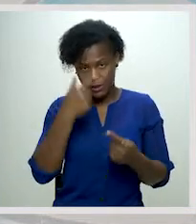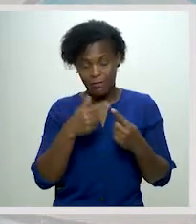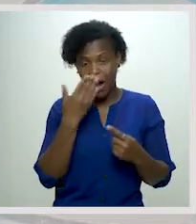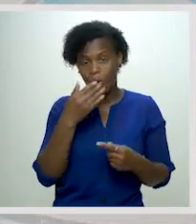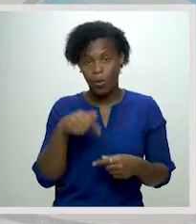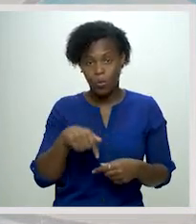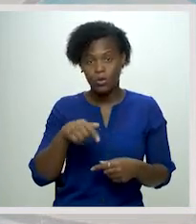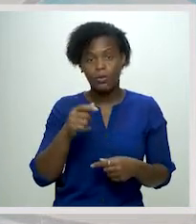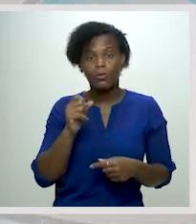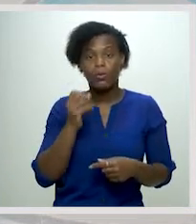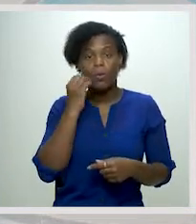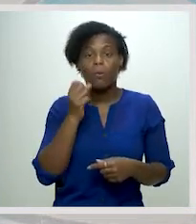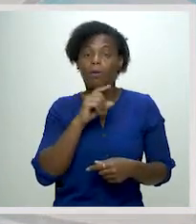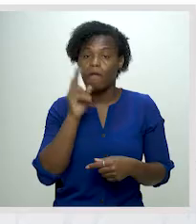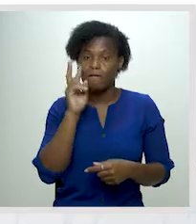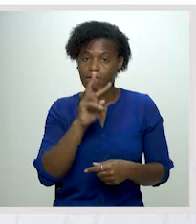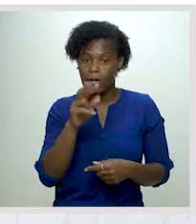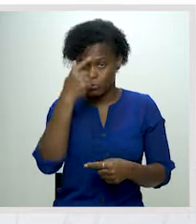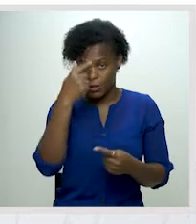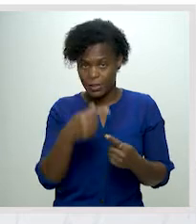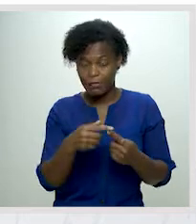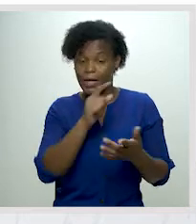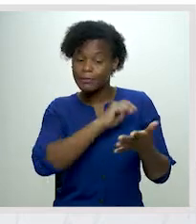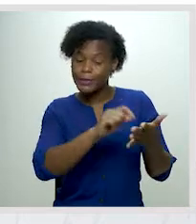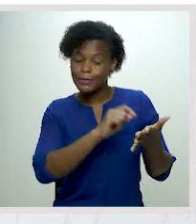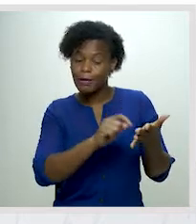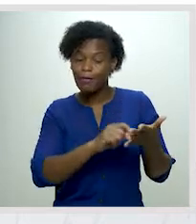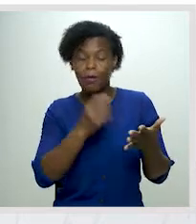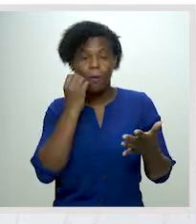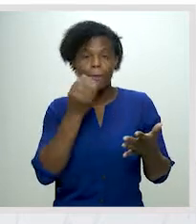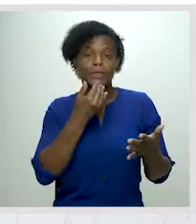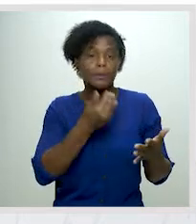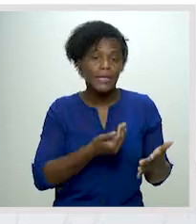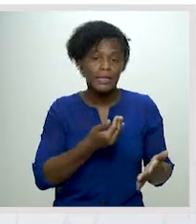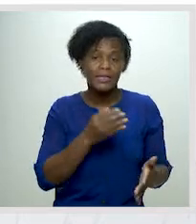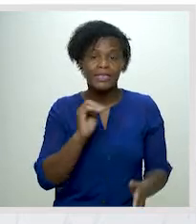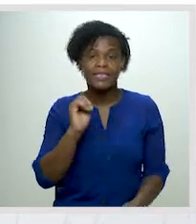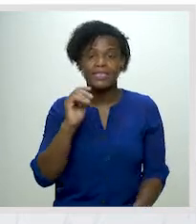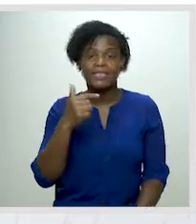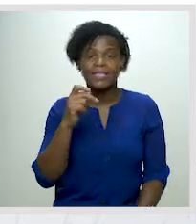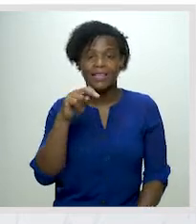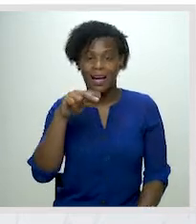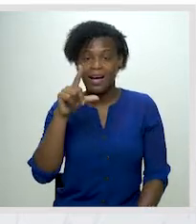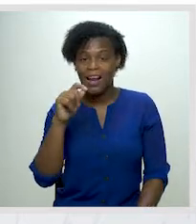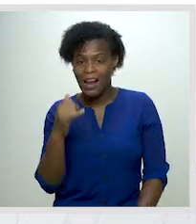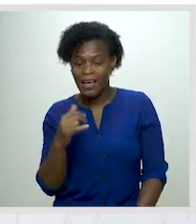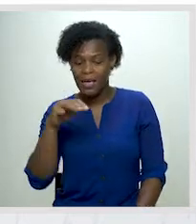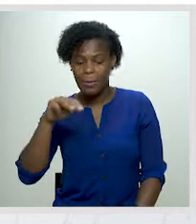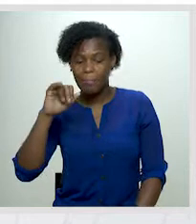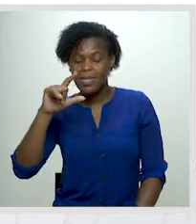nossa aula de hoje. Como podemos constatar, o objetivo é descrever a experiência de Stanley